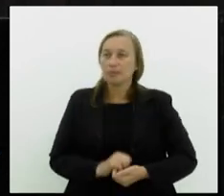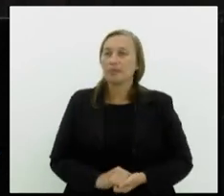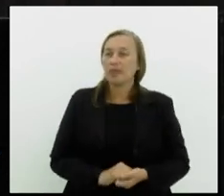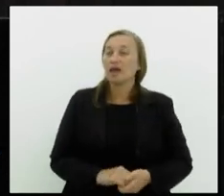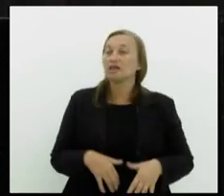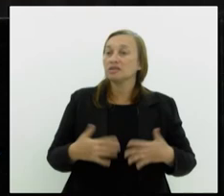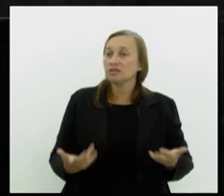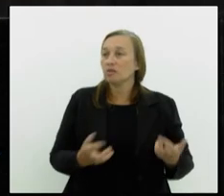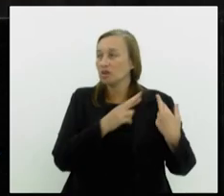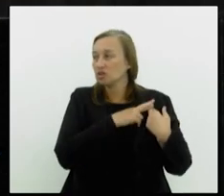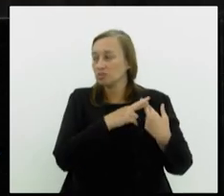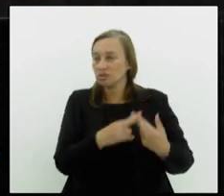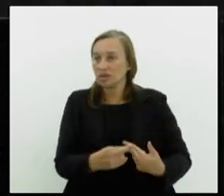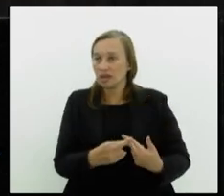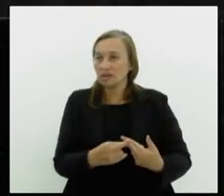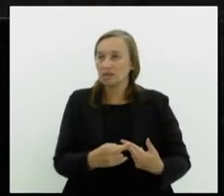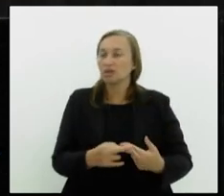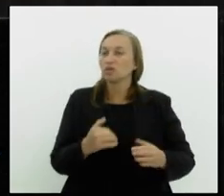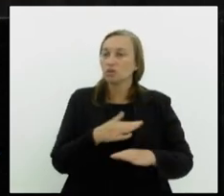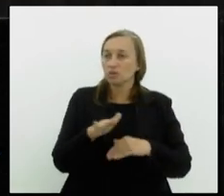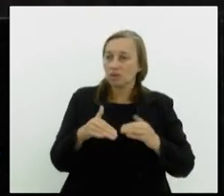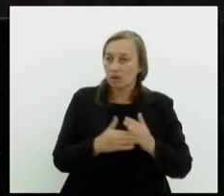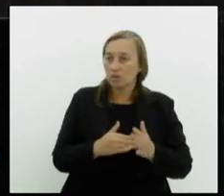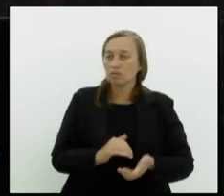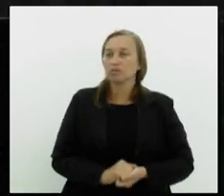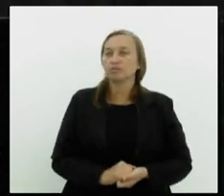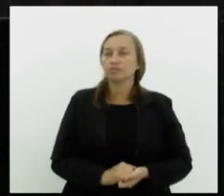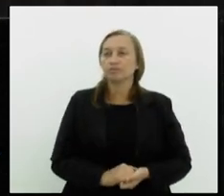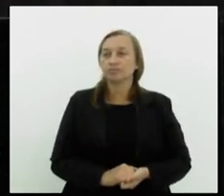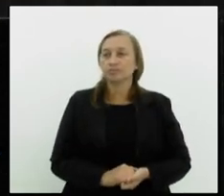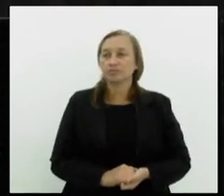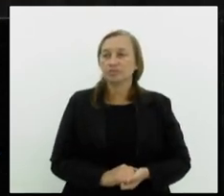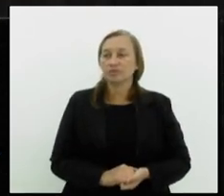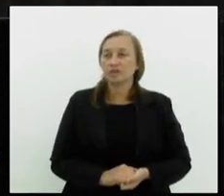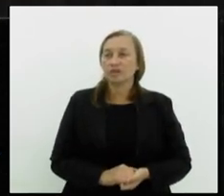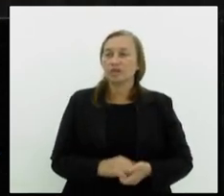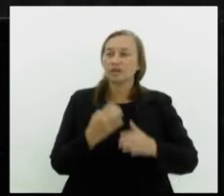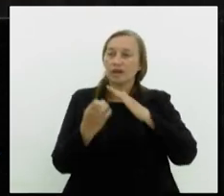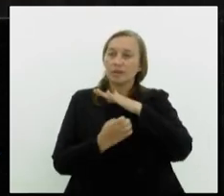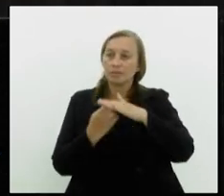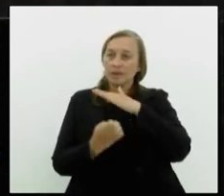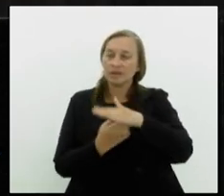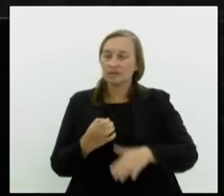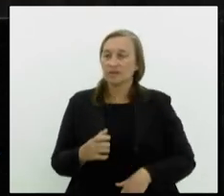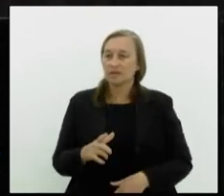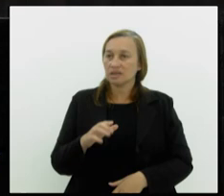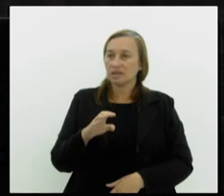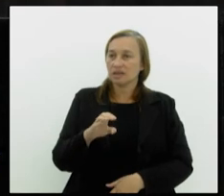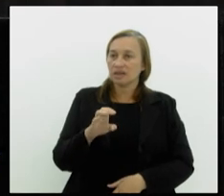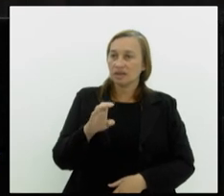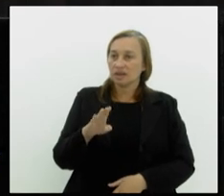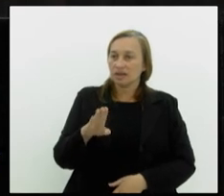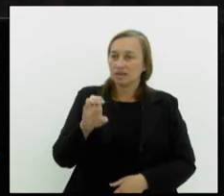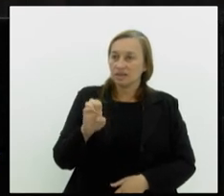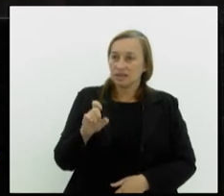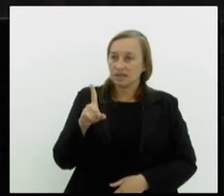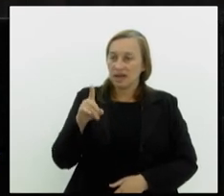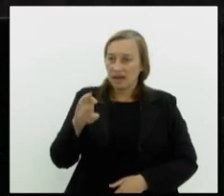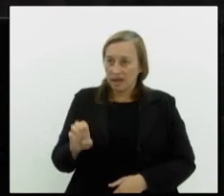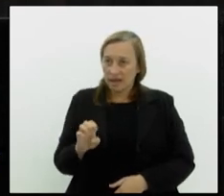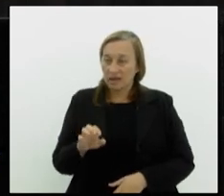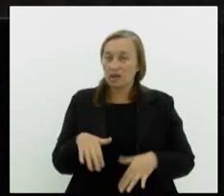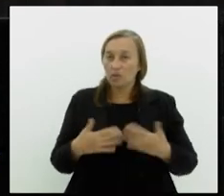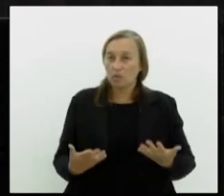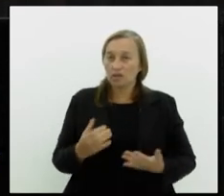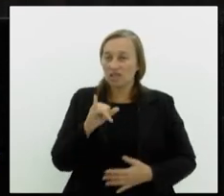é responsabilidade plena da SEDAE e do poder concedente. Bom, quanto ao INEA